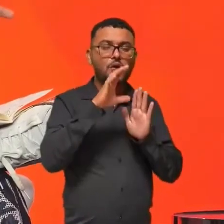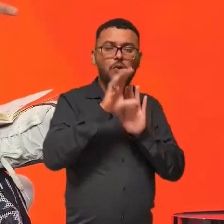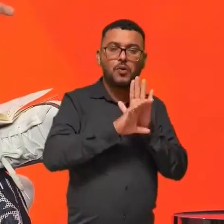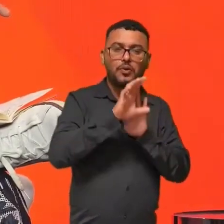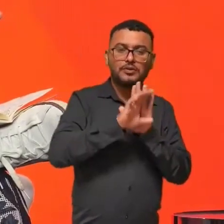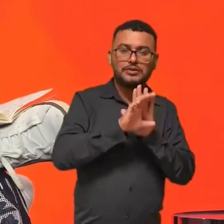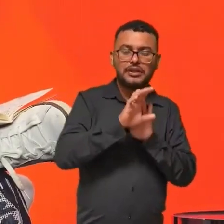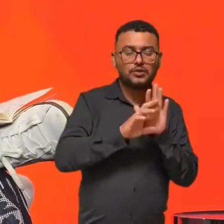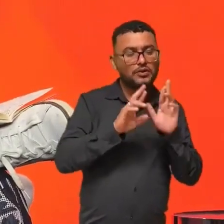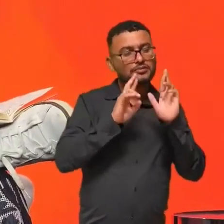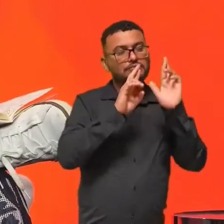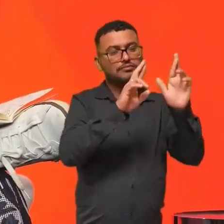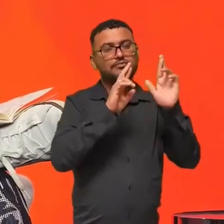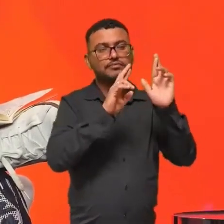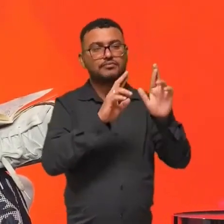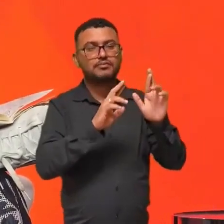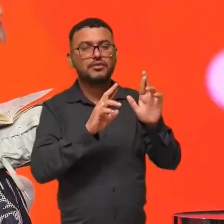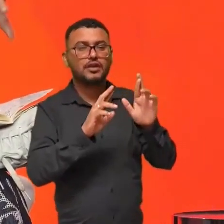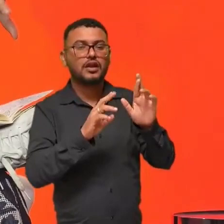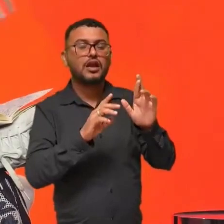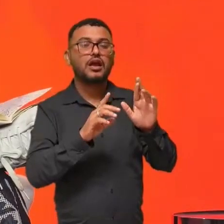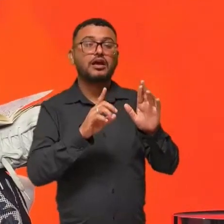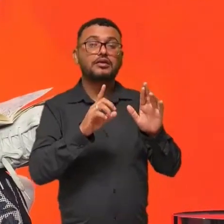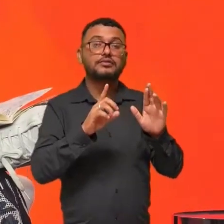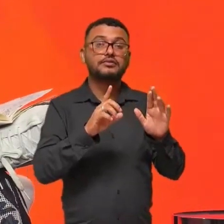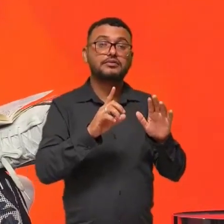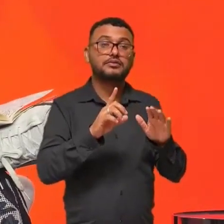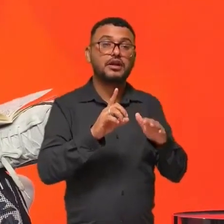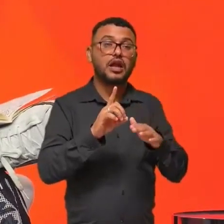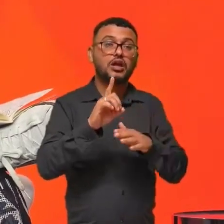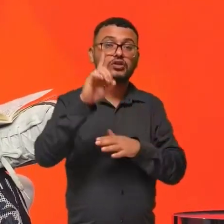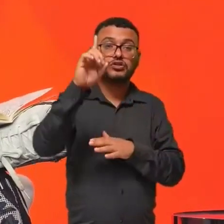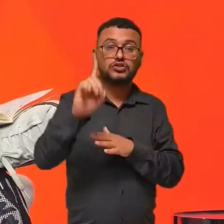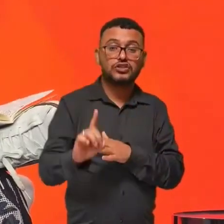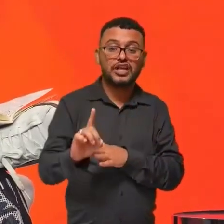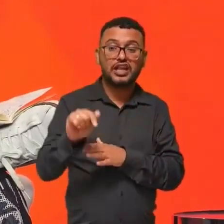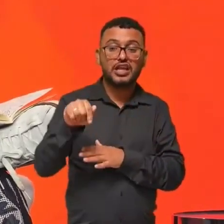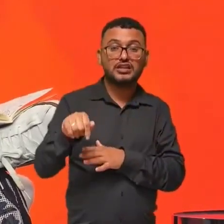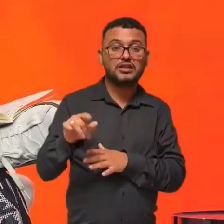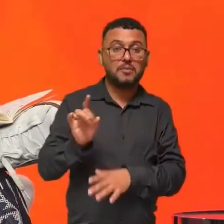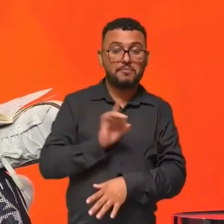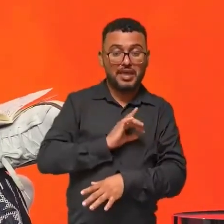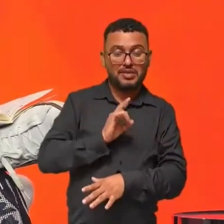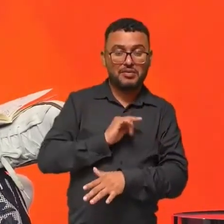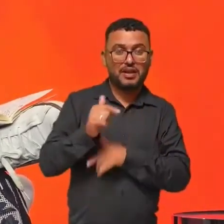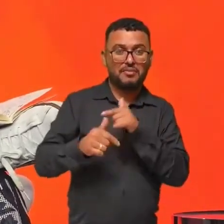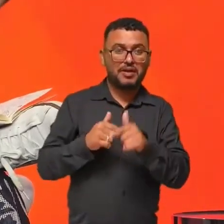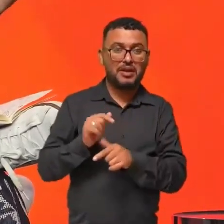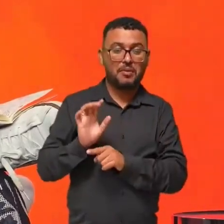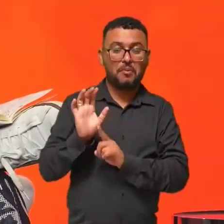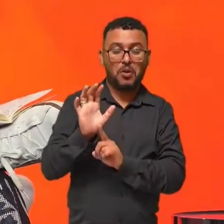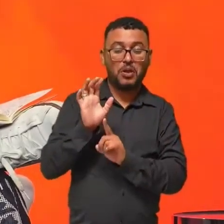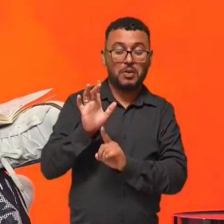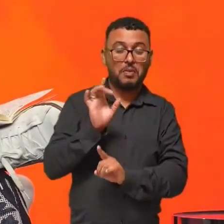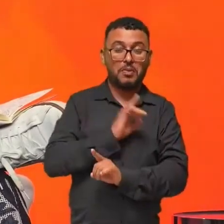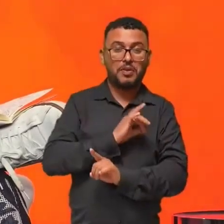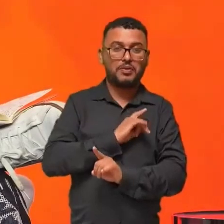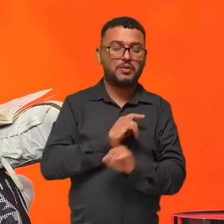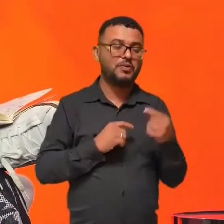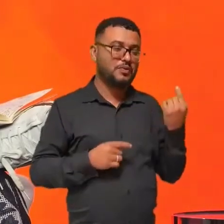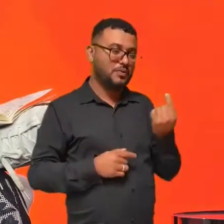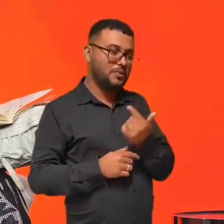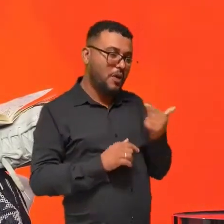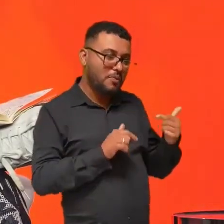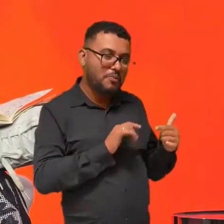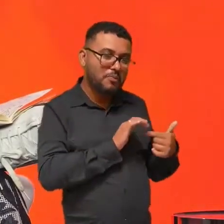bem com sentimentos, normalmente relacionados ao medo. E qual é o nosso outro caminho para disputar isso? Na minha